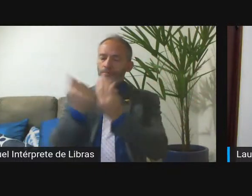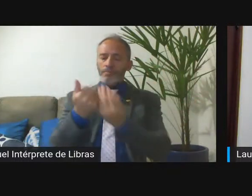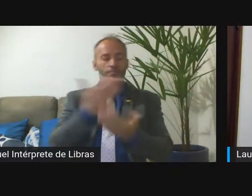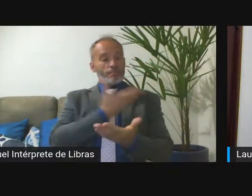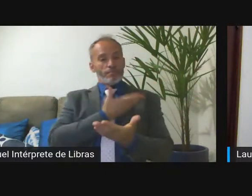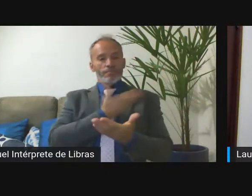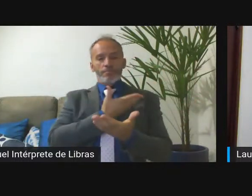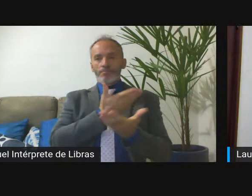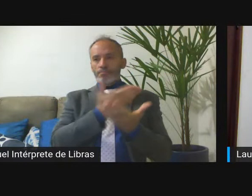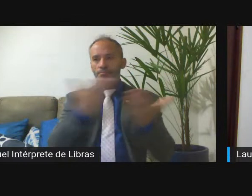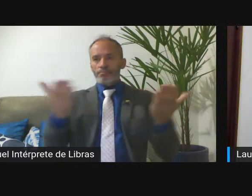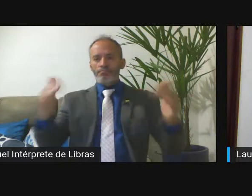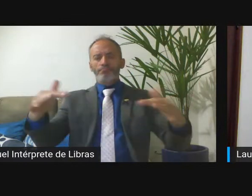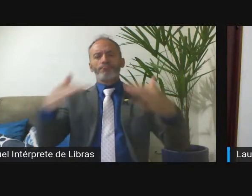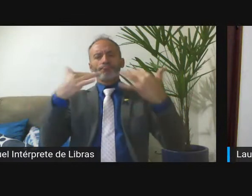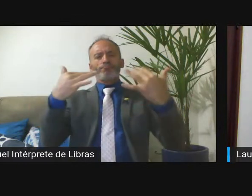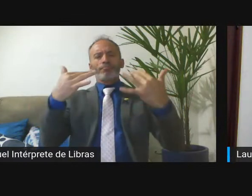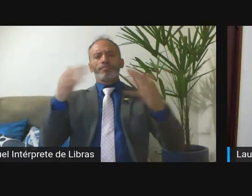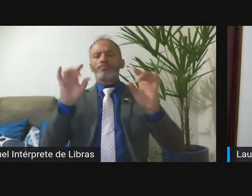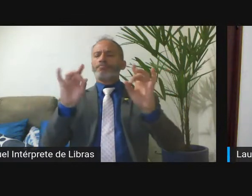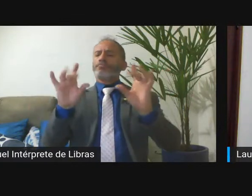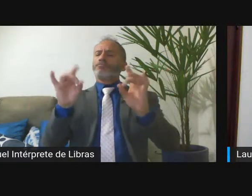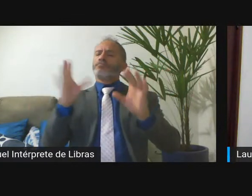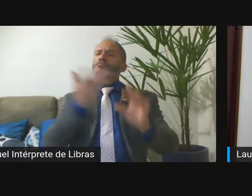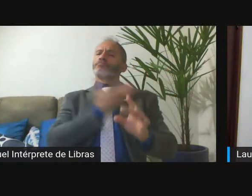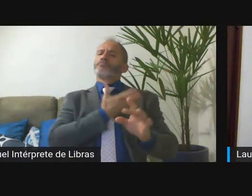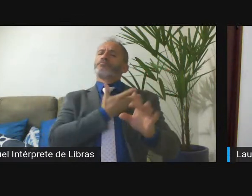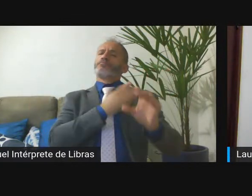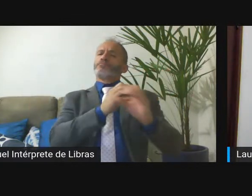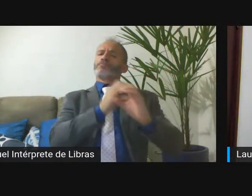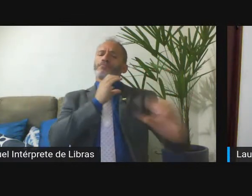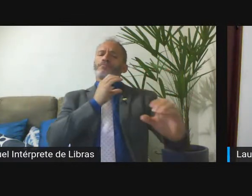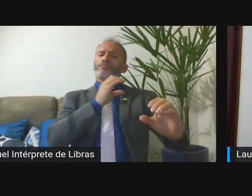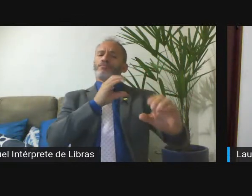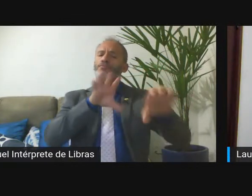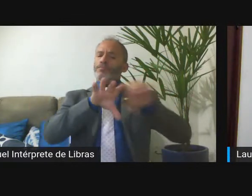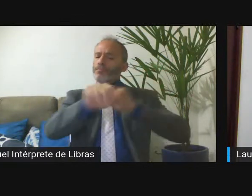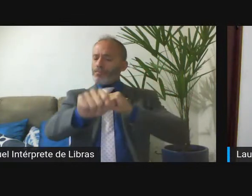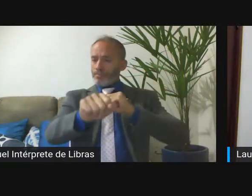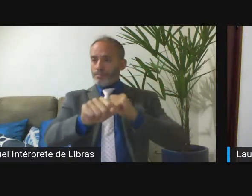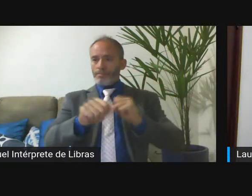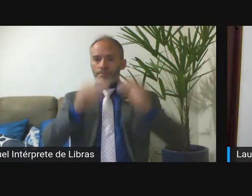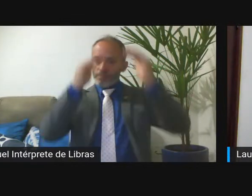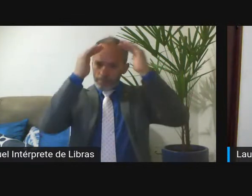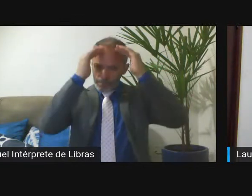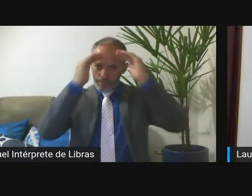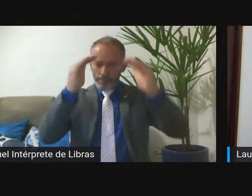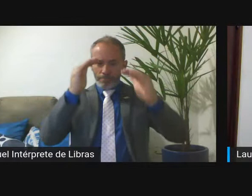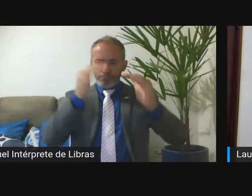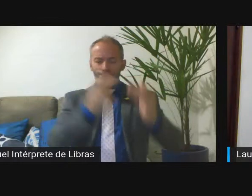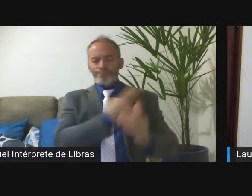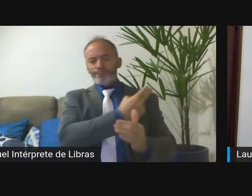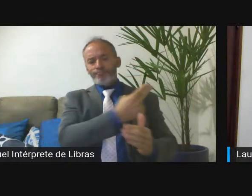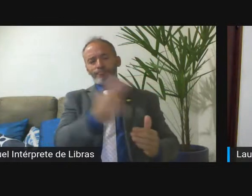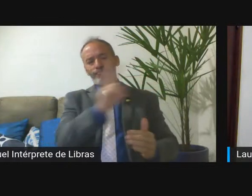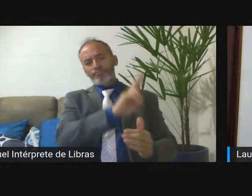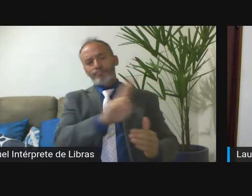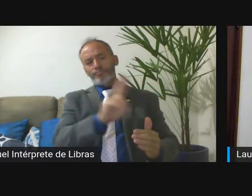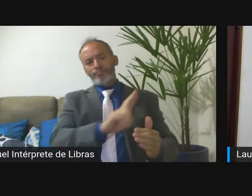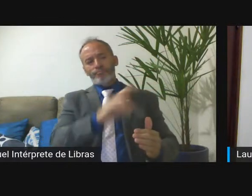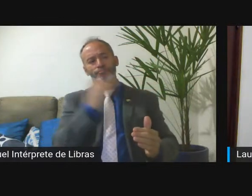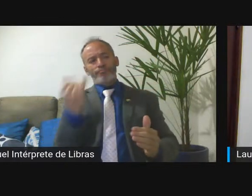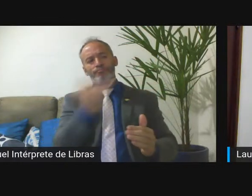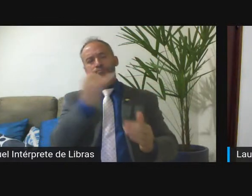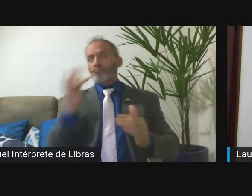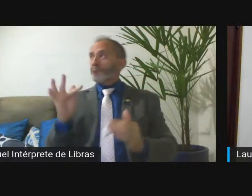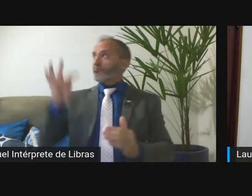amigos e especialmente caros colegas de engenharia. É uma honra falar em nome de pessoas tão importantes para o